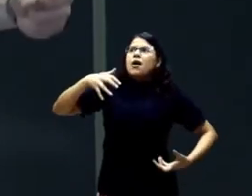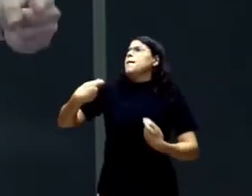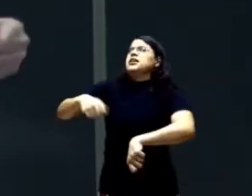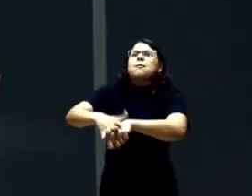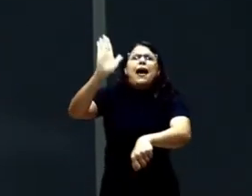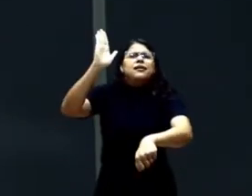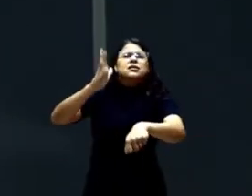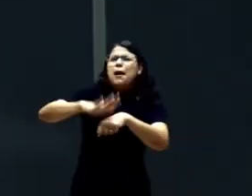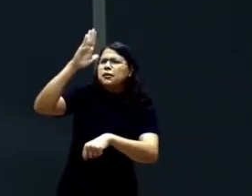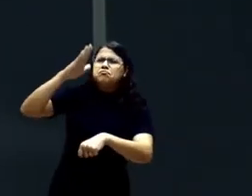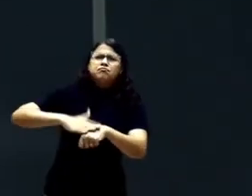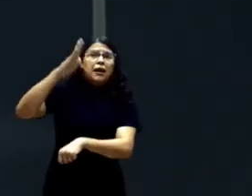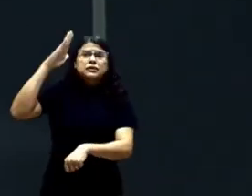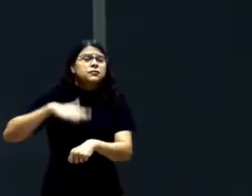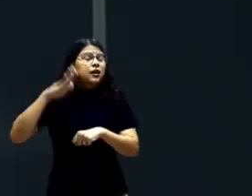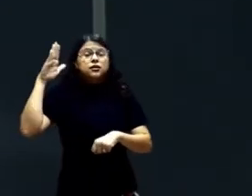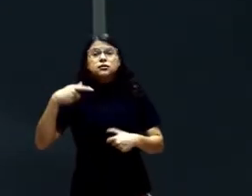de mais uma colheita ainda.